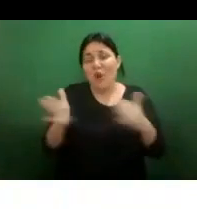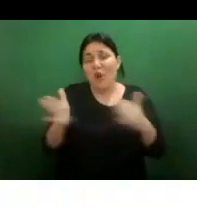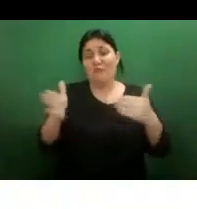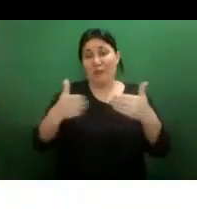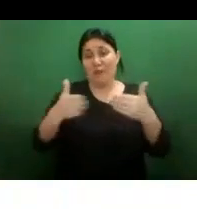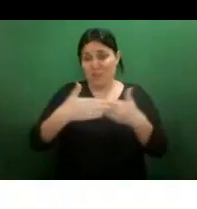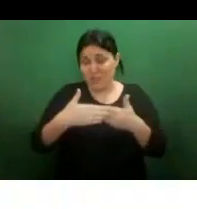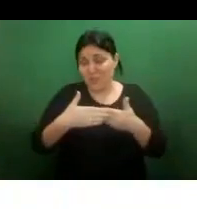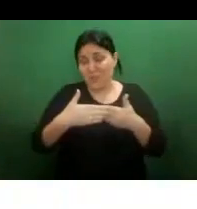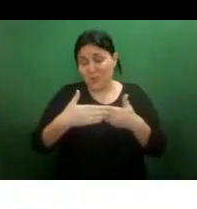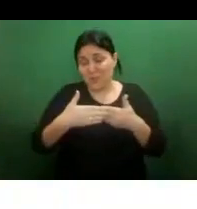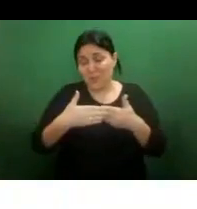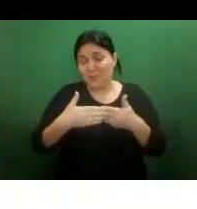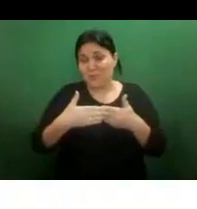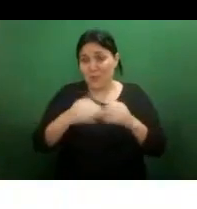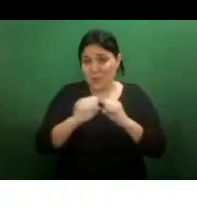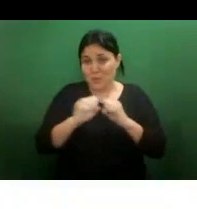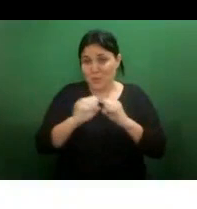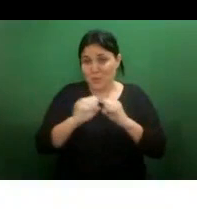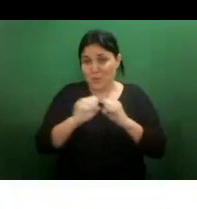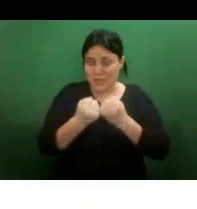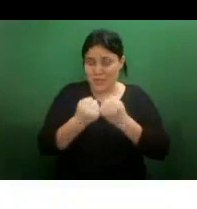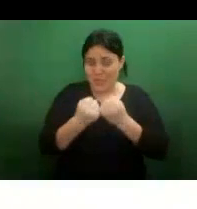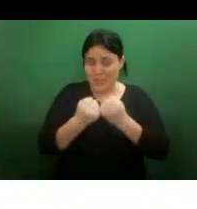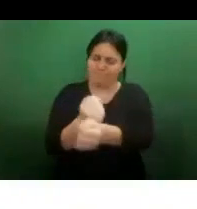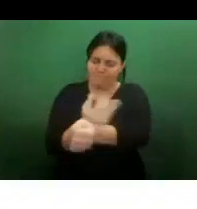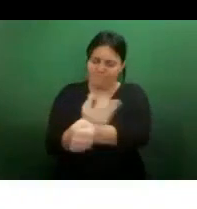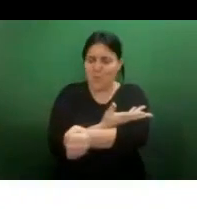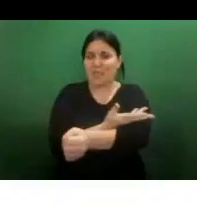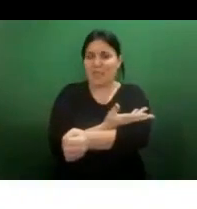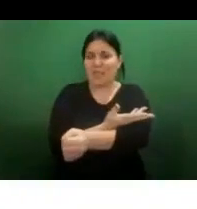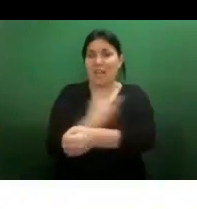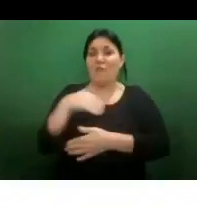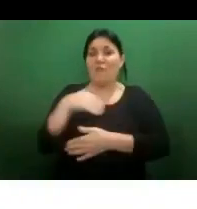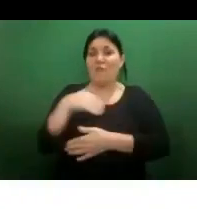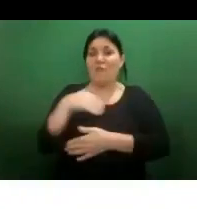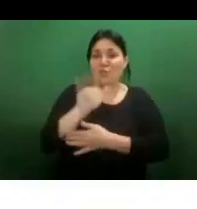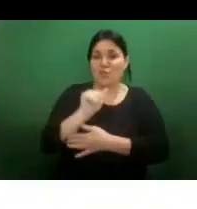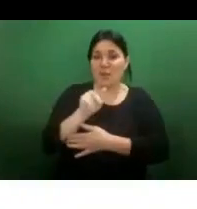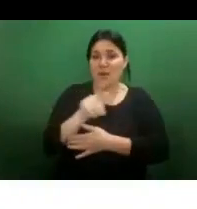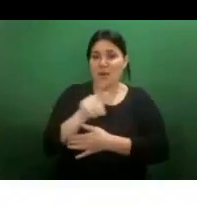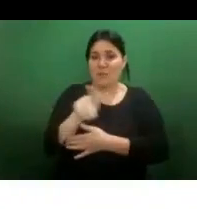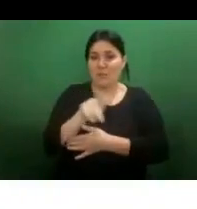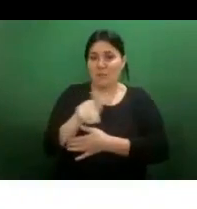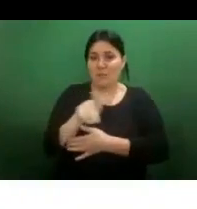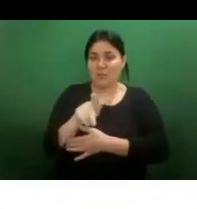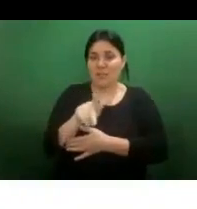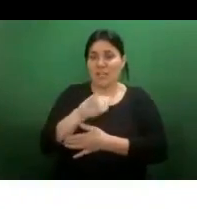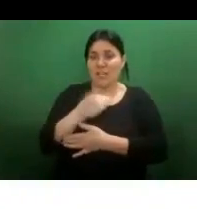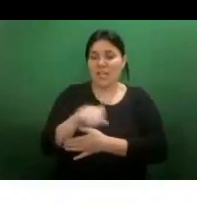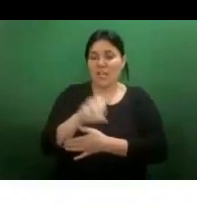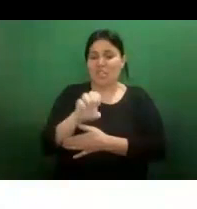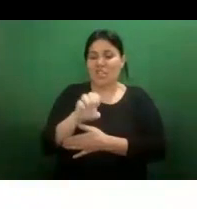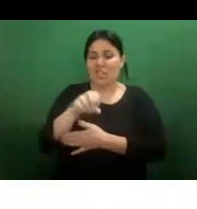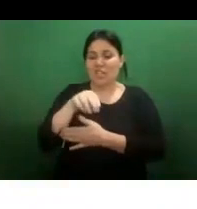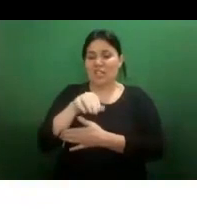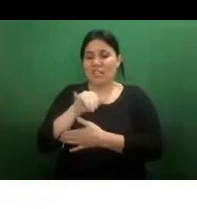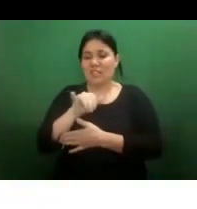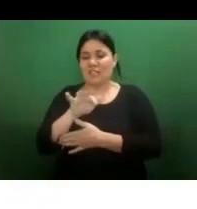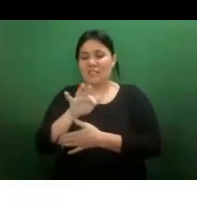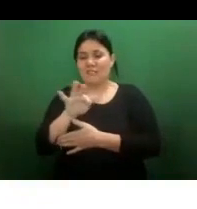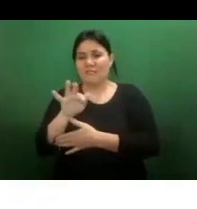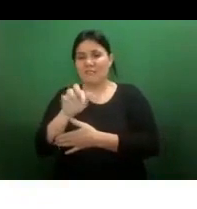palavras, extremamente emocionada, eu chamo aqui a professora Jennifer Cutti para que nós possamos, então,